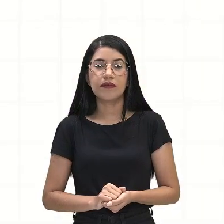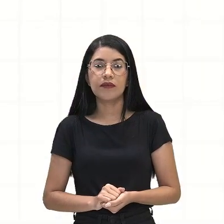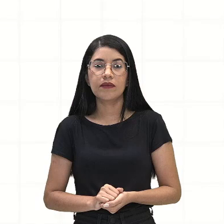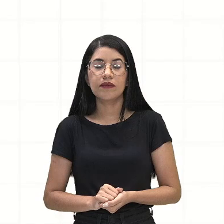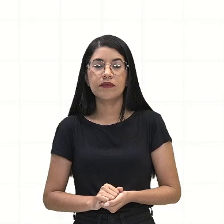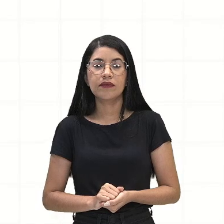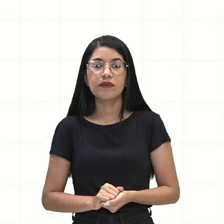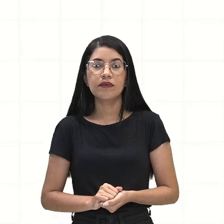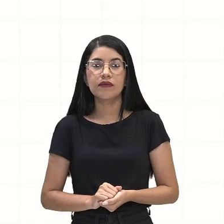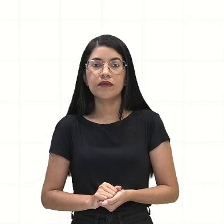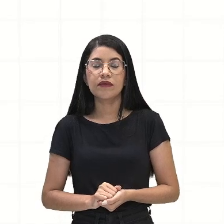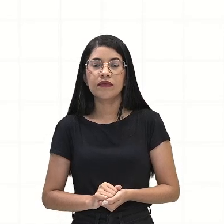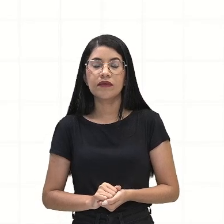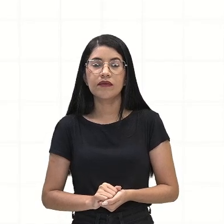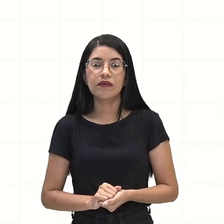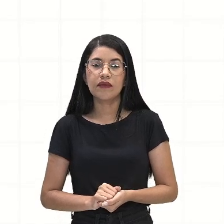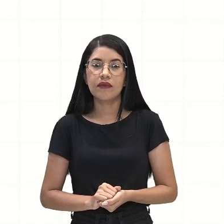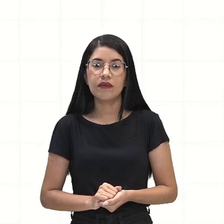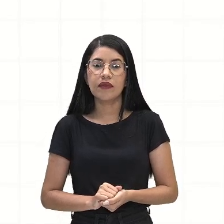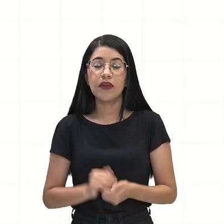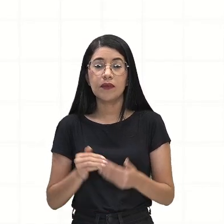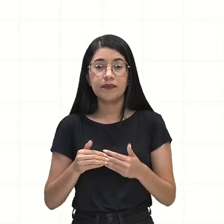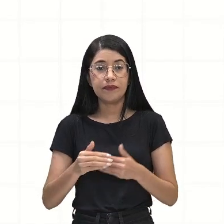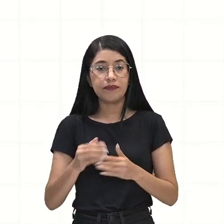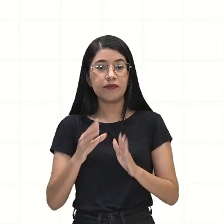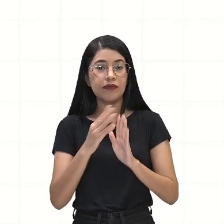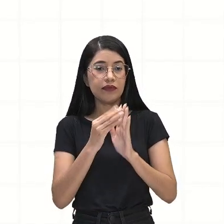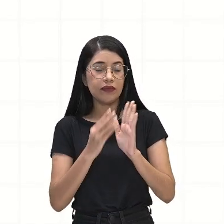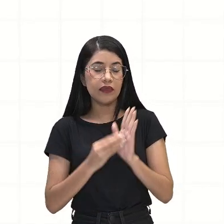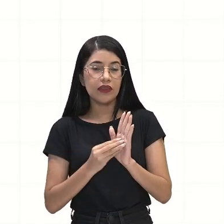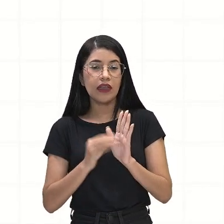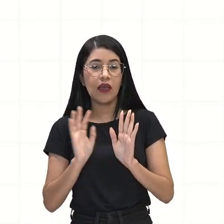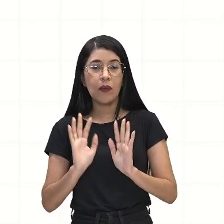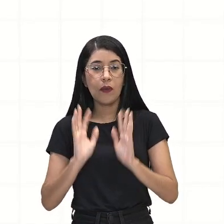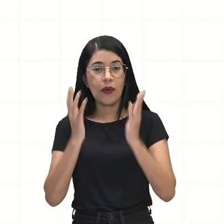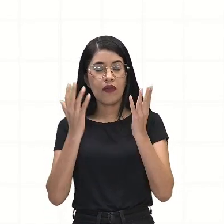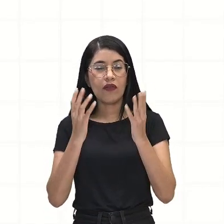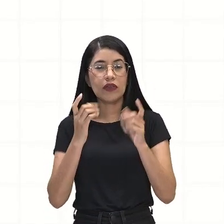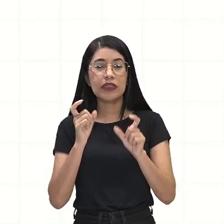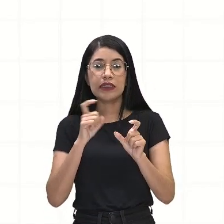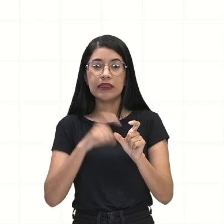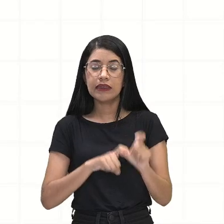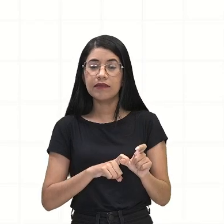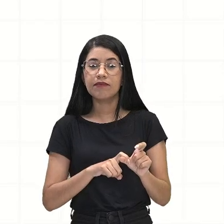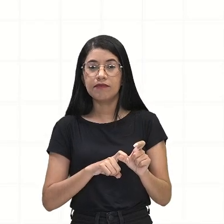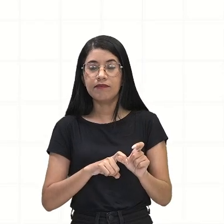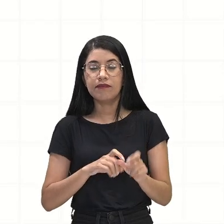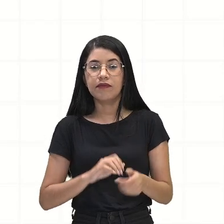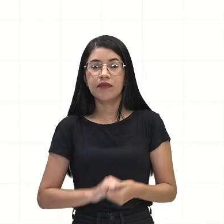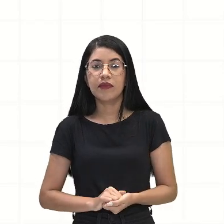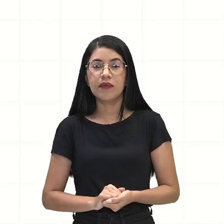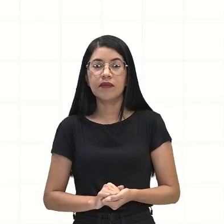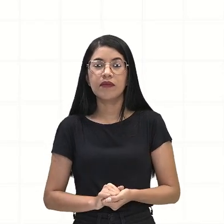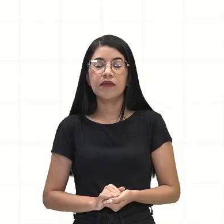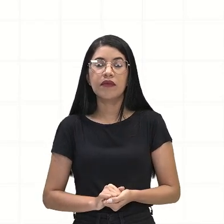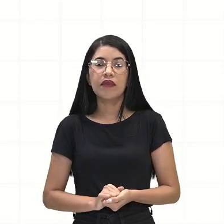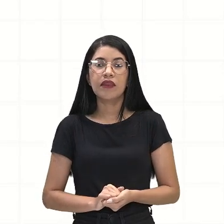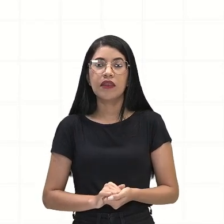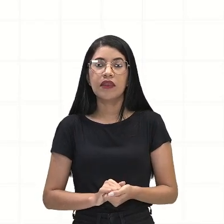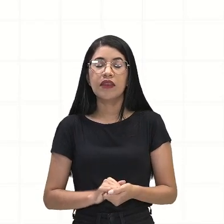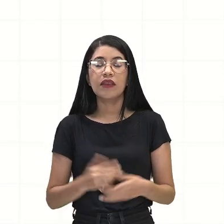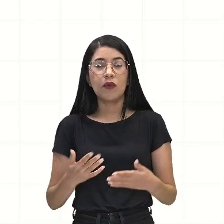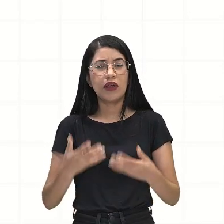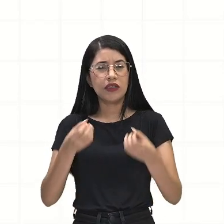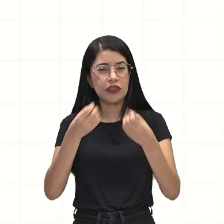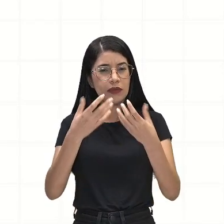probabilidade. Para continuar, a gente vai ver eventos que são dependentes. Então, agora a gente acabou de ver